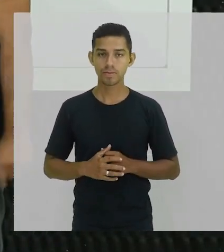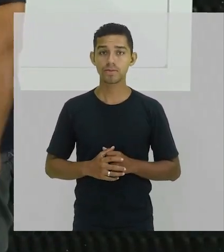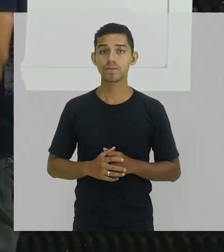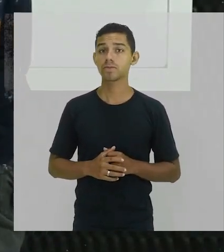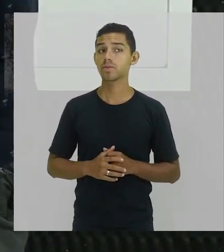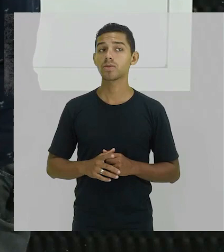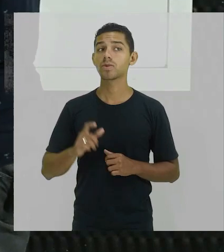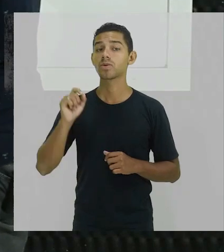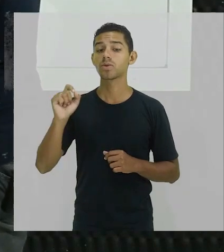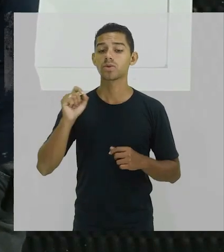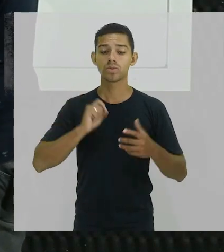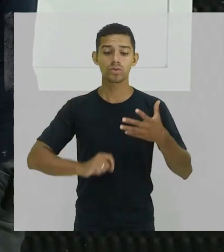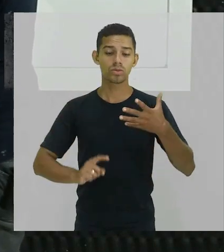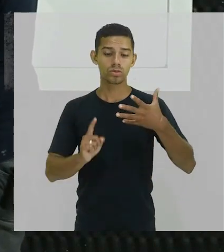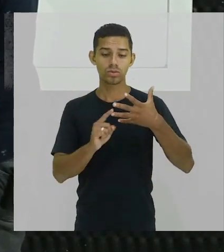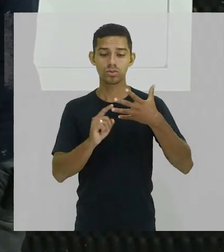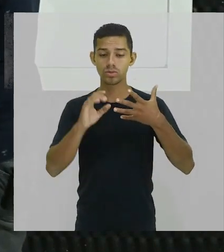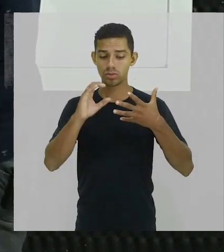O que é reflexão?